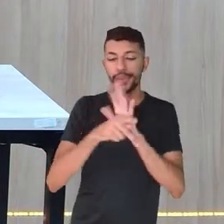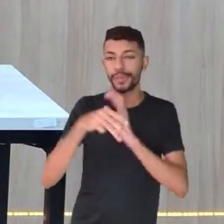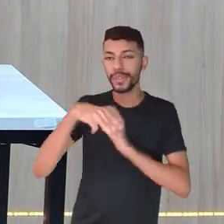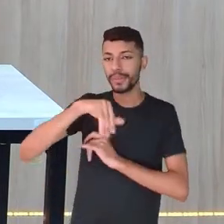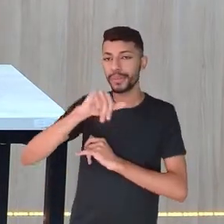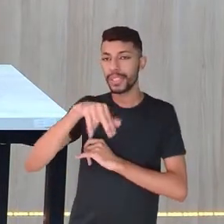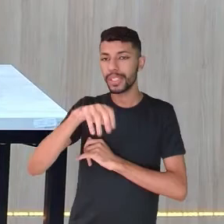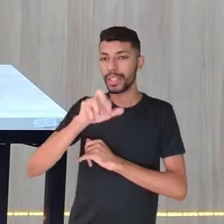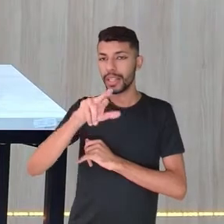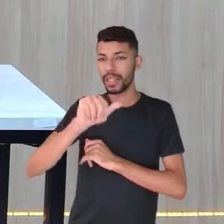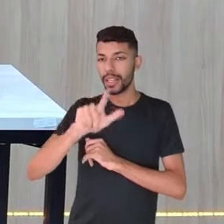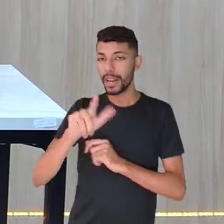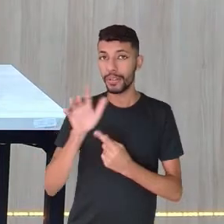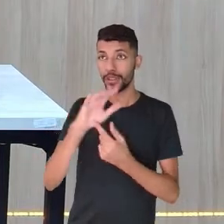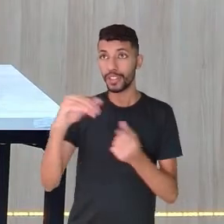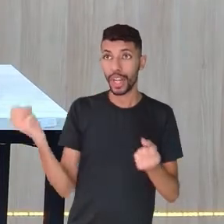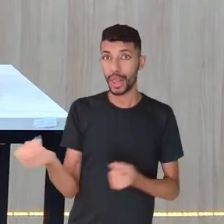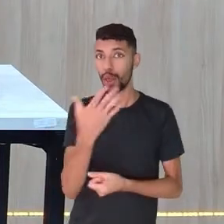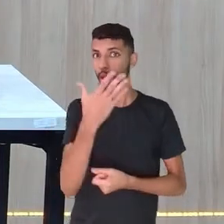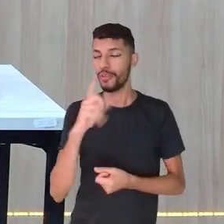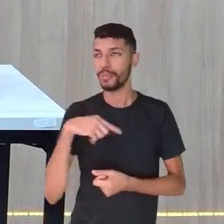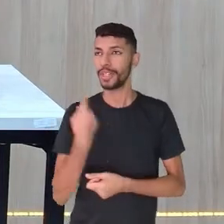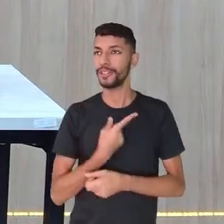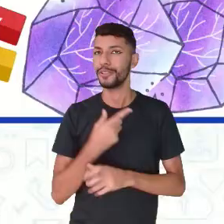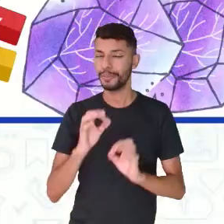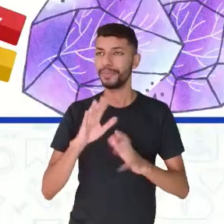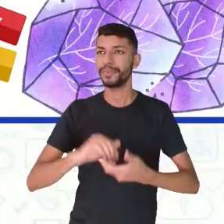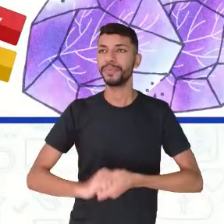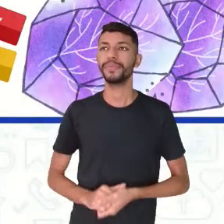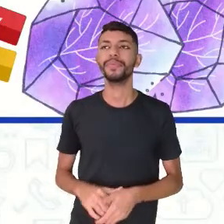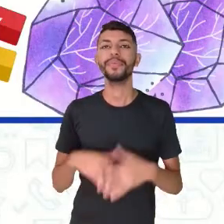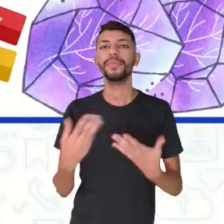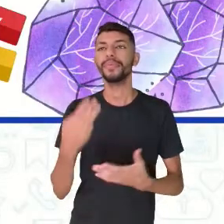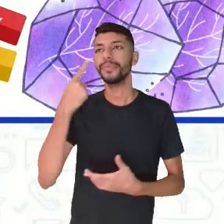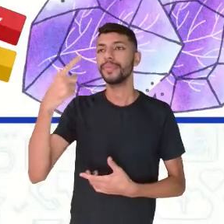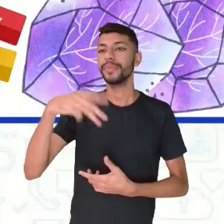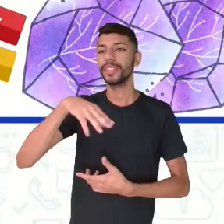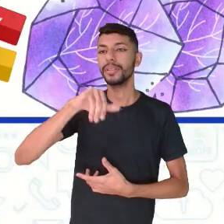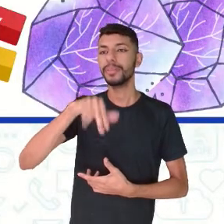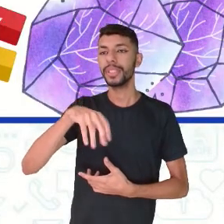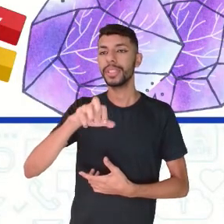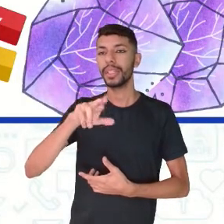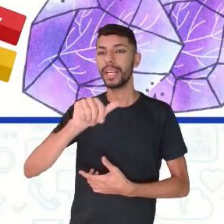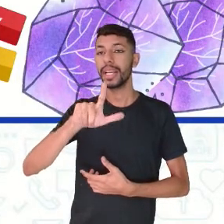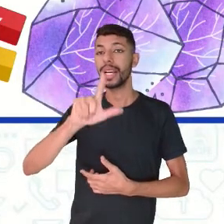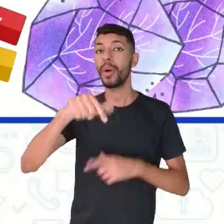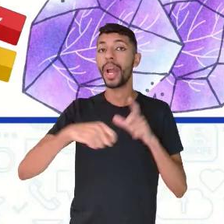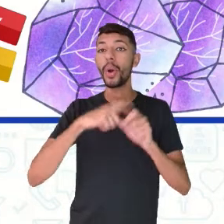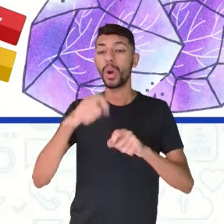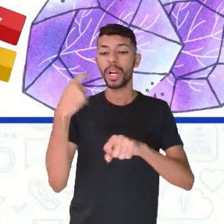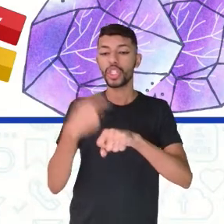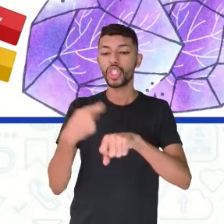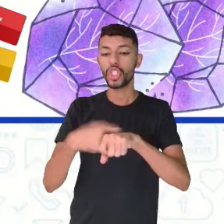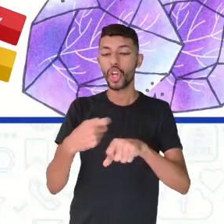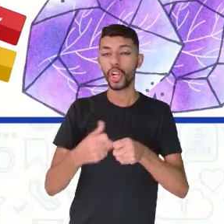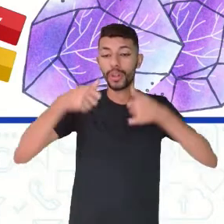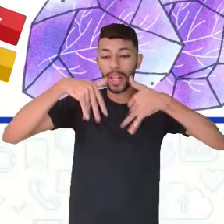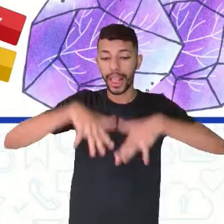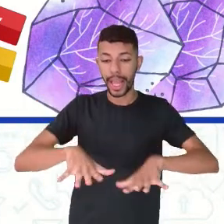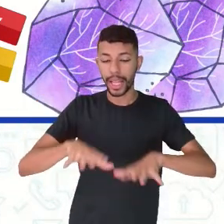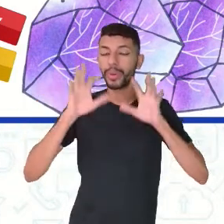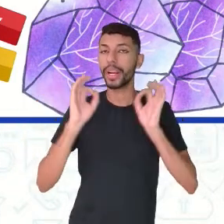trazer aí novidades para a gente. Vamos lá? Então, mineral é um sólido natural,